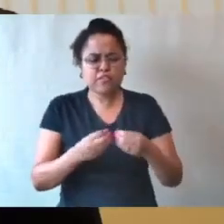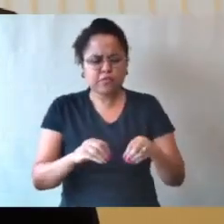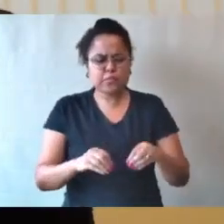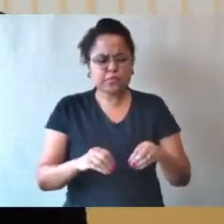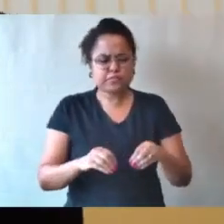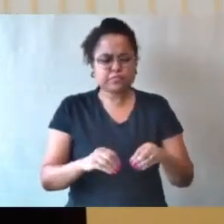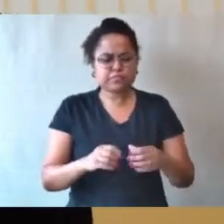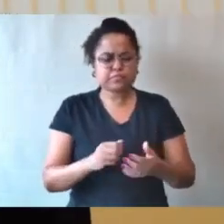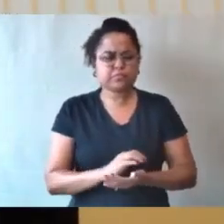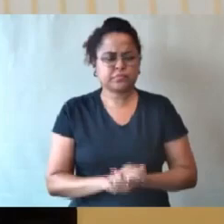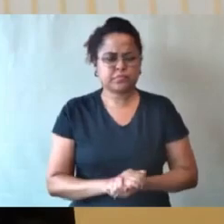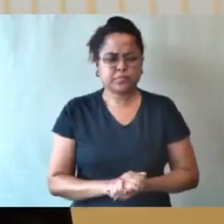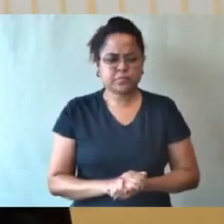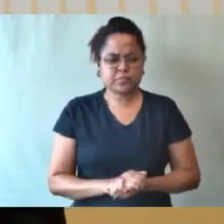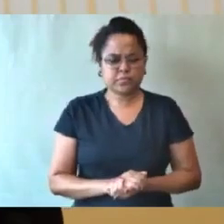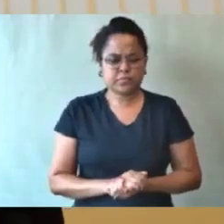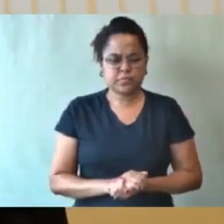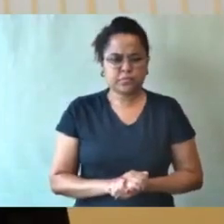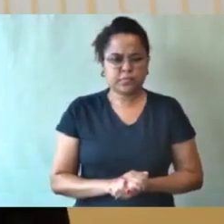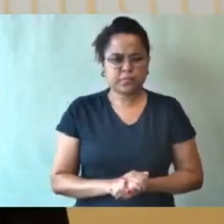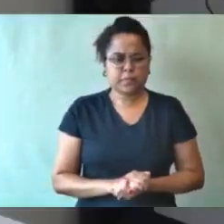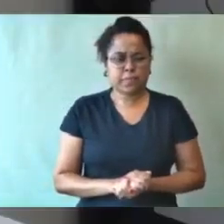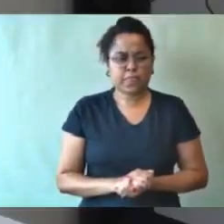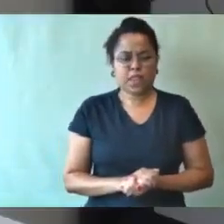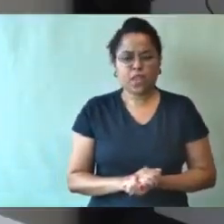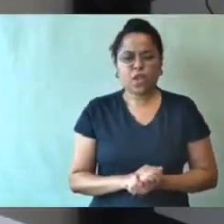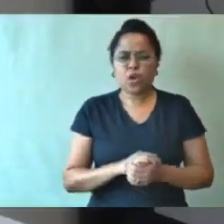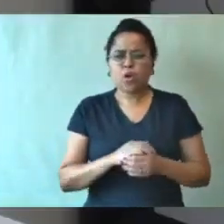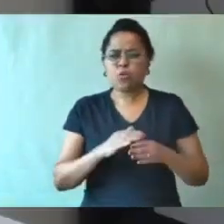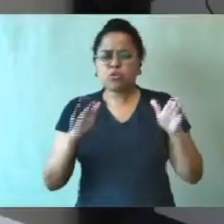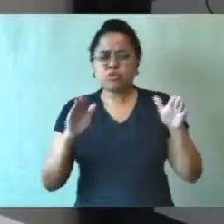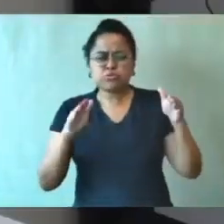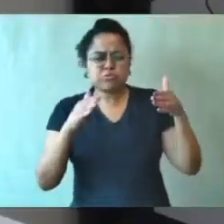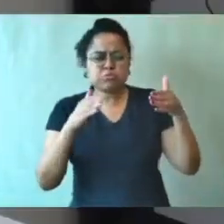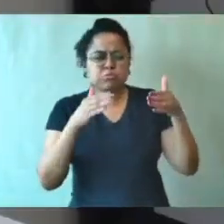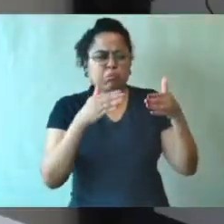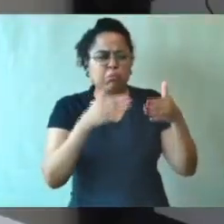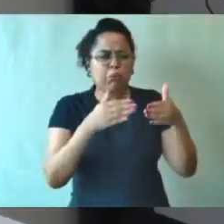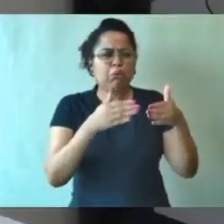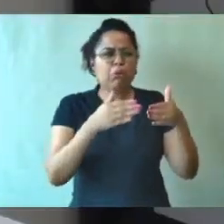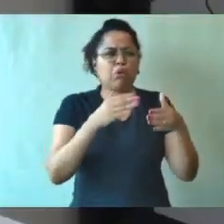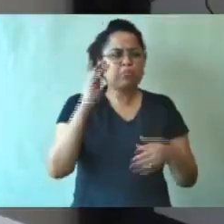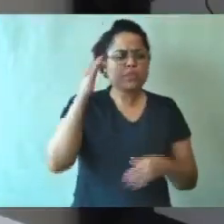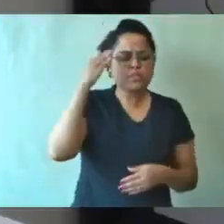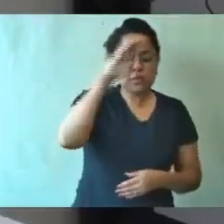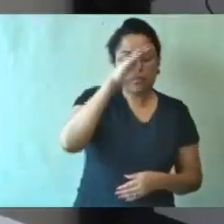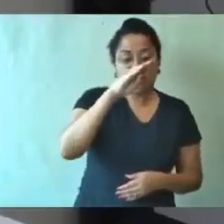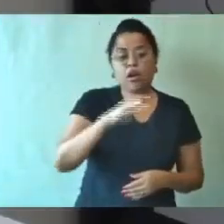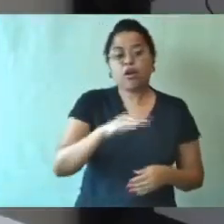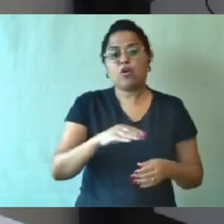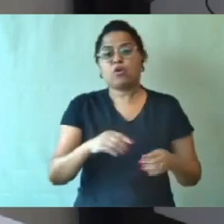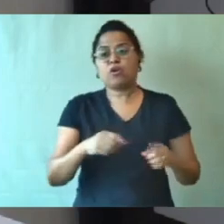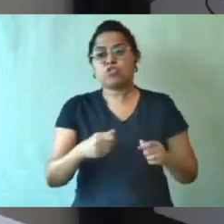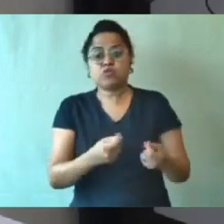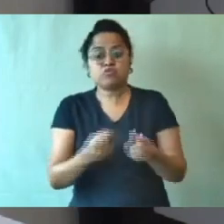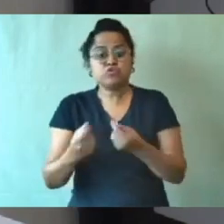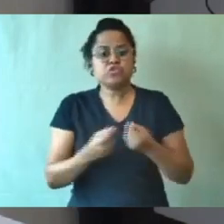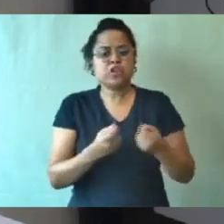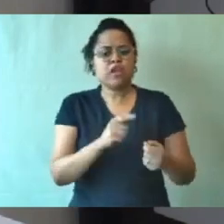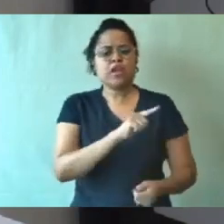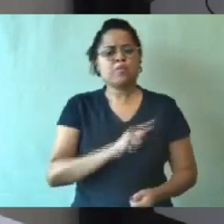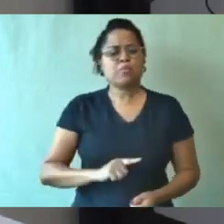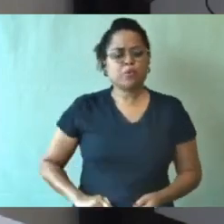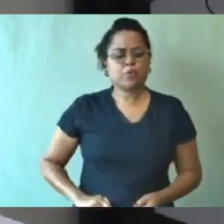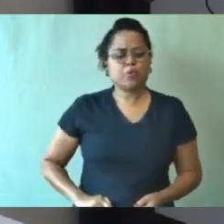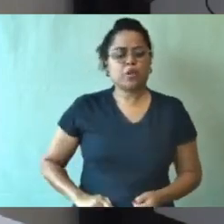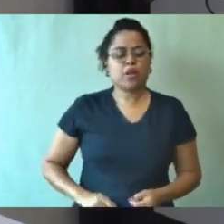um é fiscal de si próprio. O nosso ponto principal aqui é a parte que toca dinheiro público. Porque a CCT